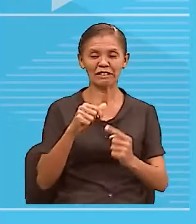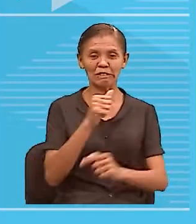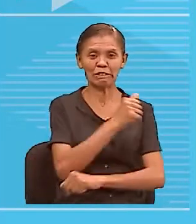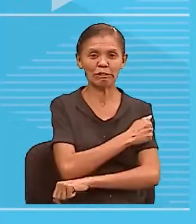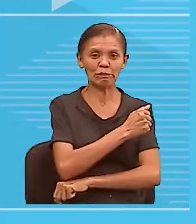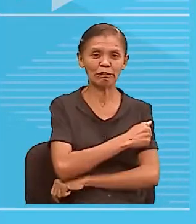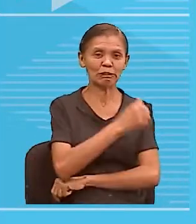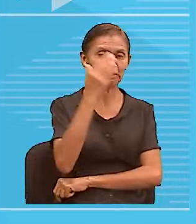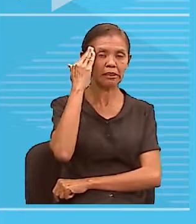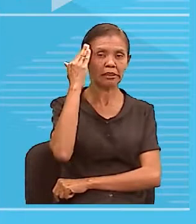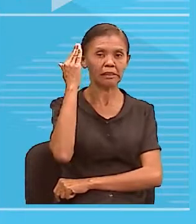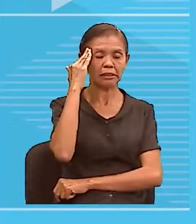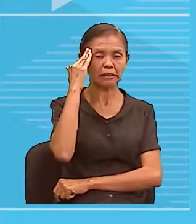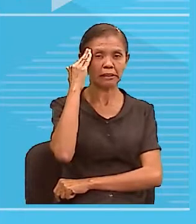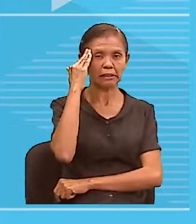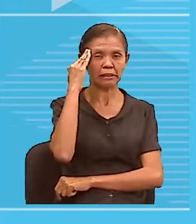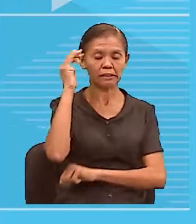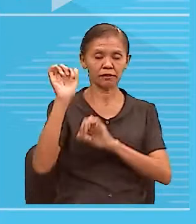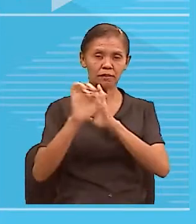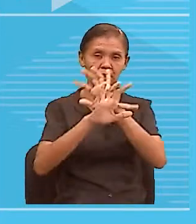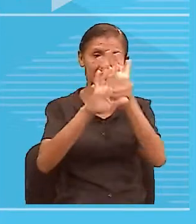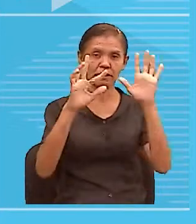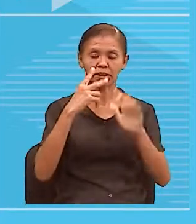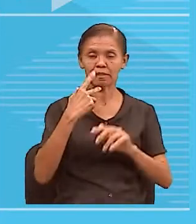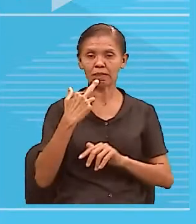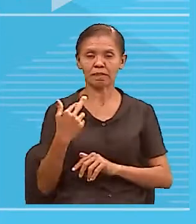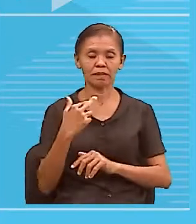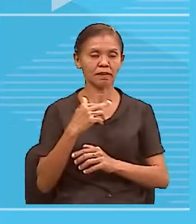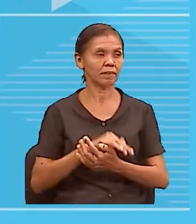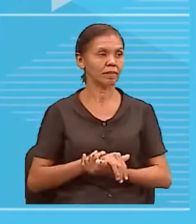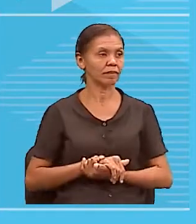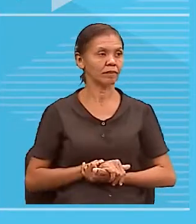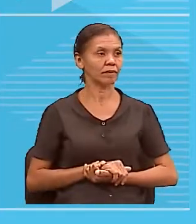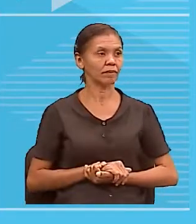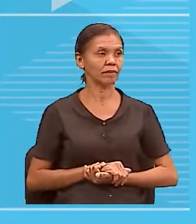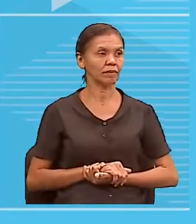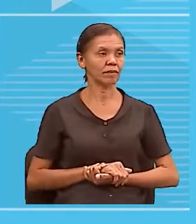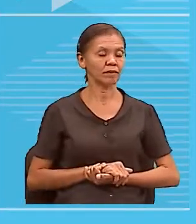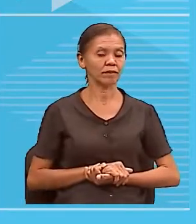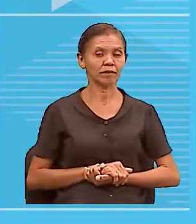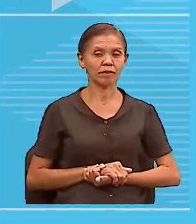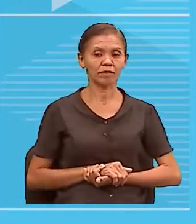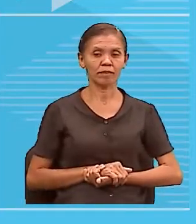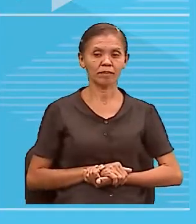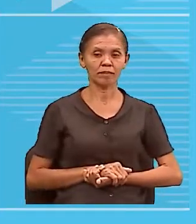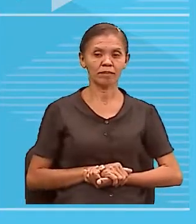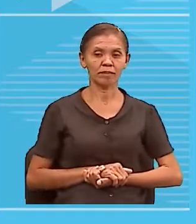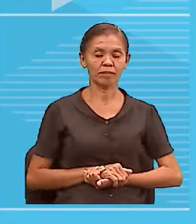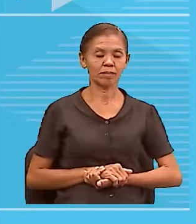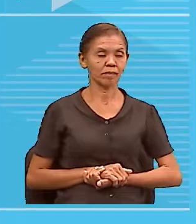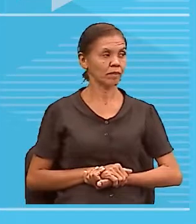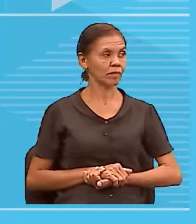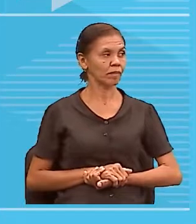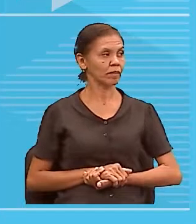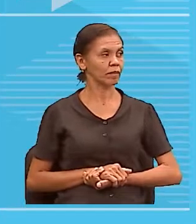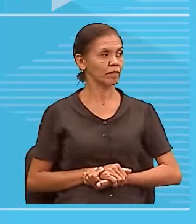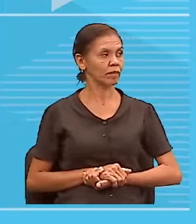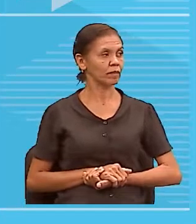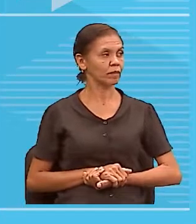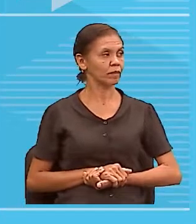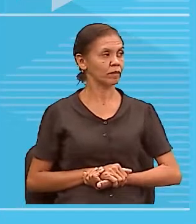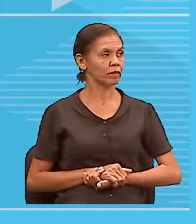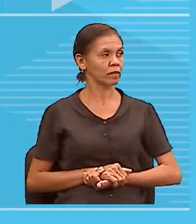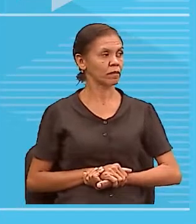tem essa intimidade com a língua e sabe ali que iludiu me comprei a livro me comprei quer dizer o que comprei para mim usa comprar para